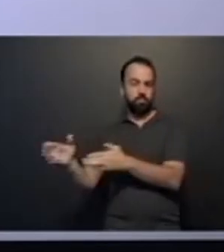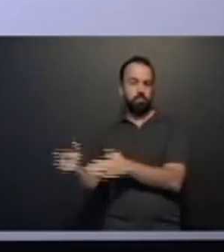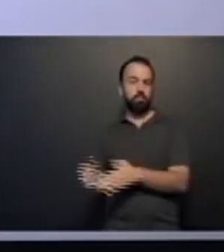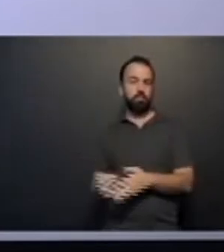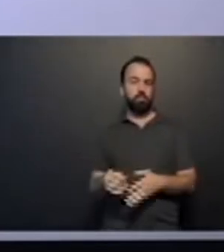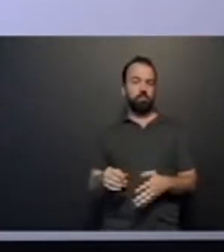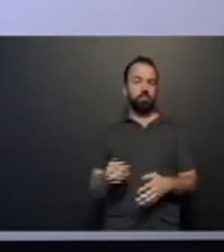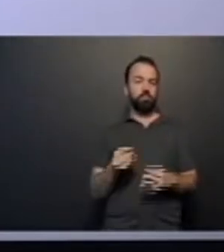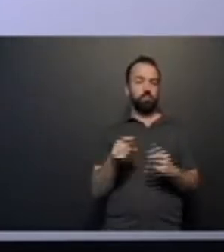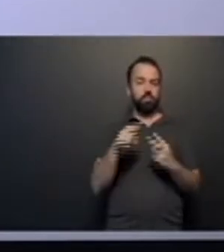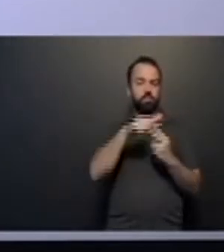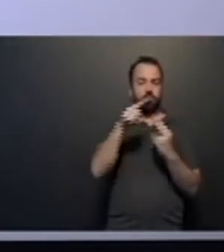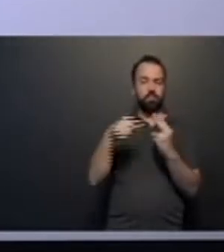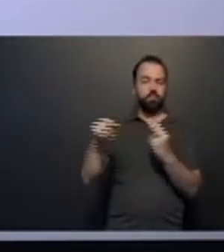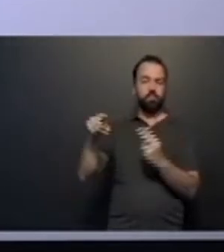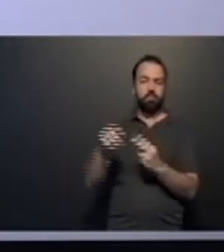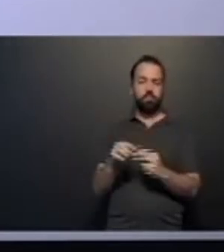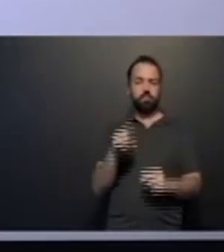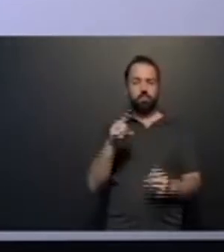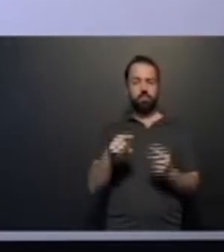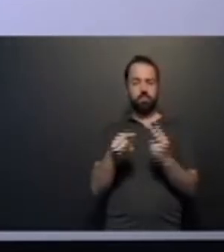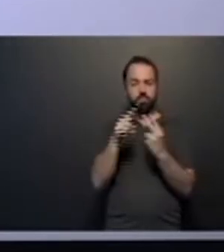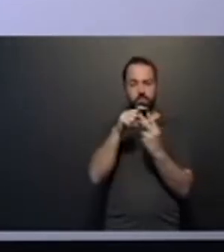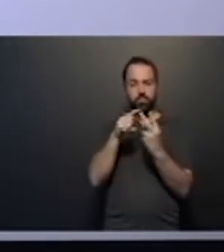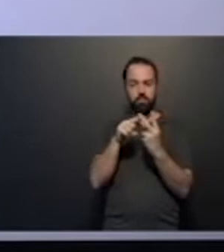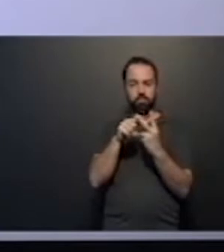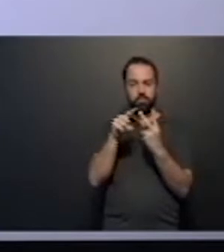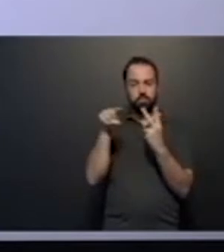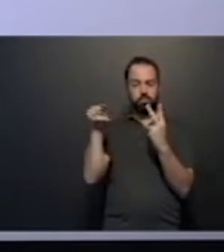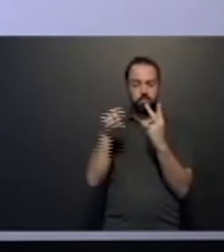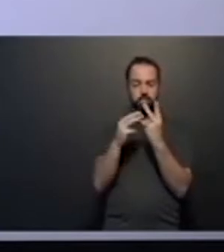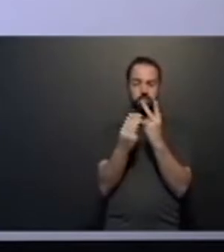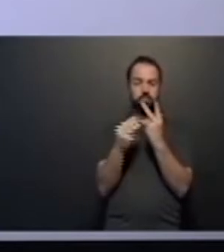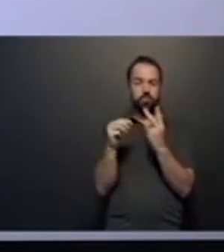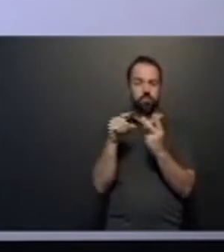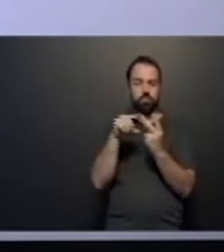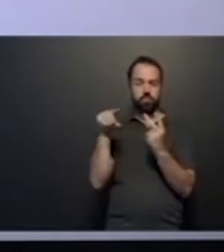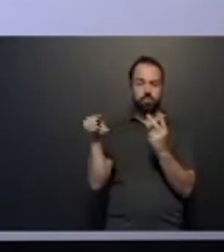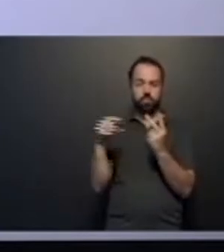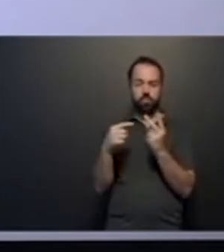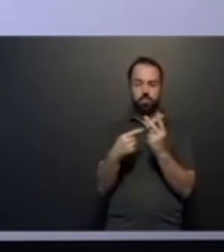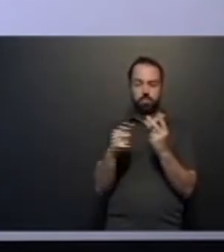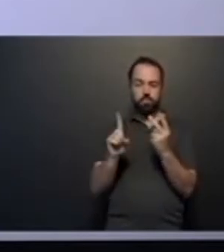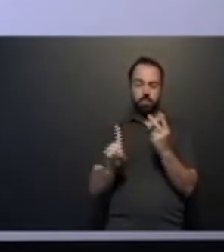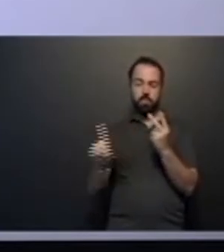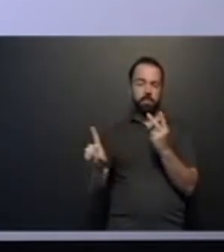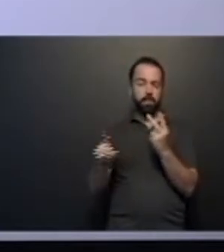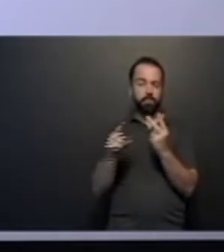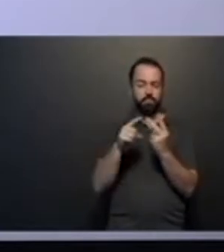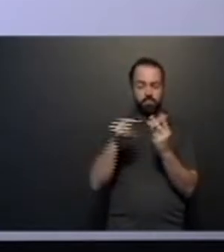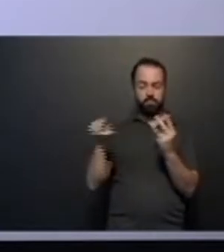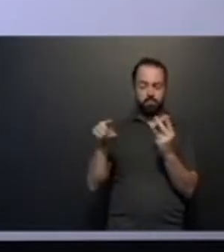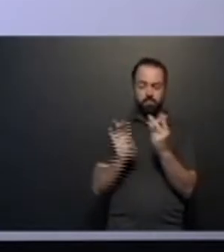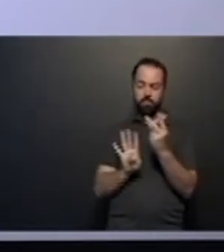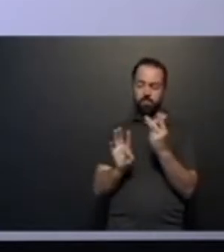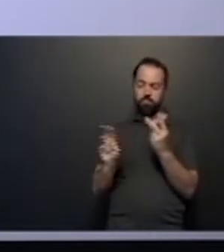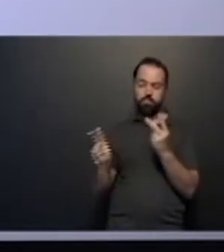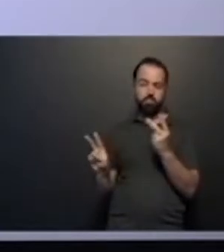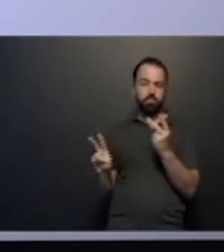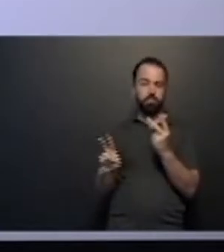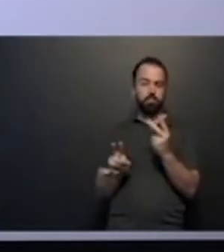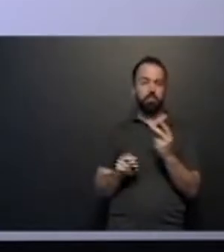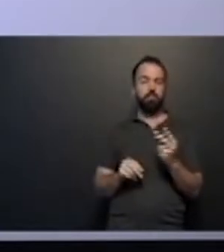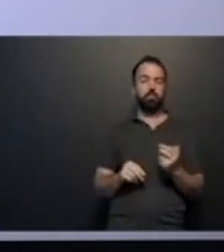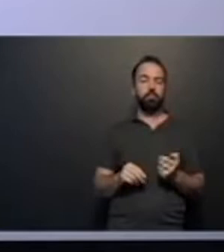o tanto pe como a raiz de 3 a raiz 5 raiz de menos 11 de 42 raiz de